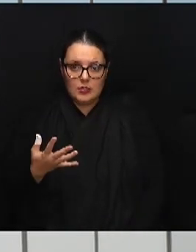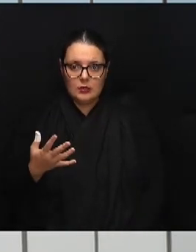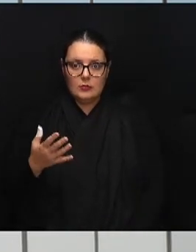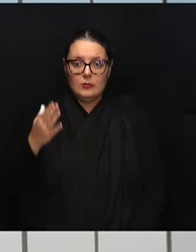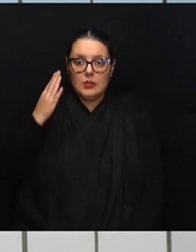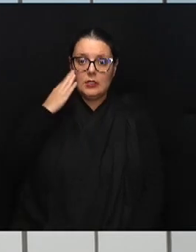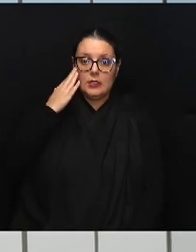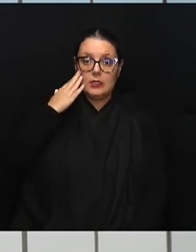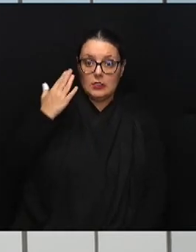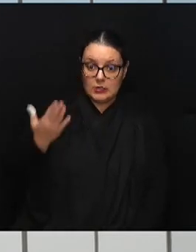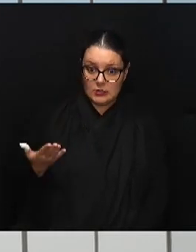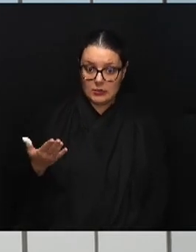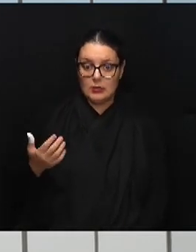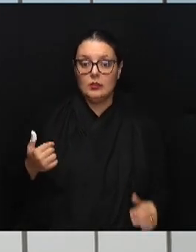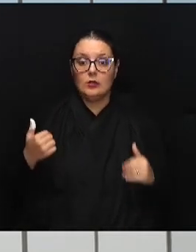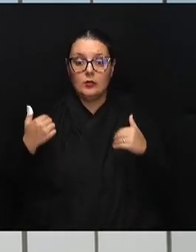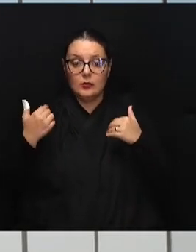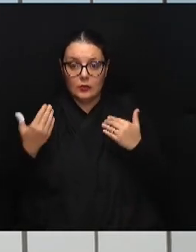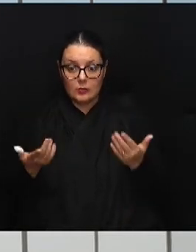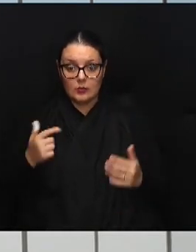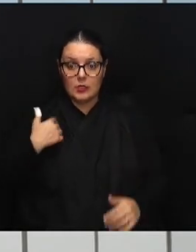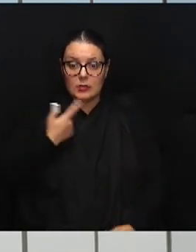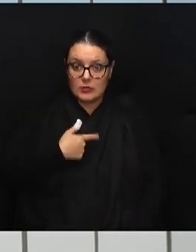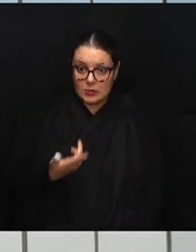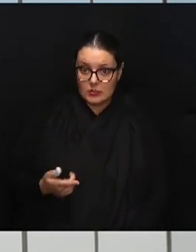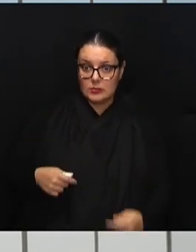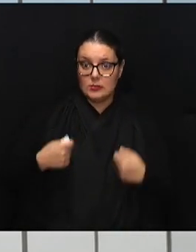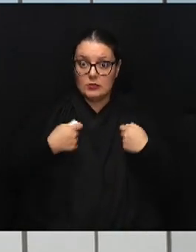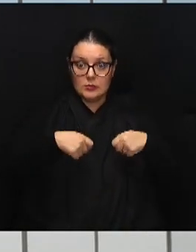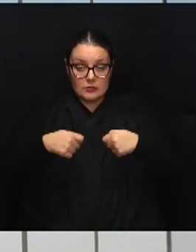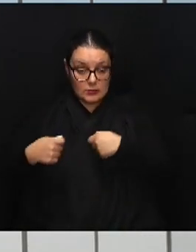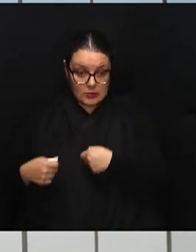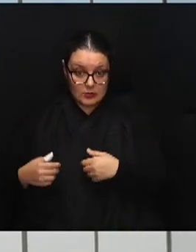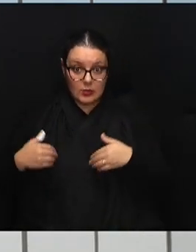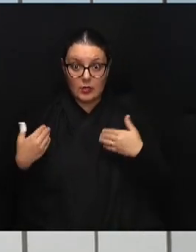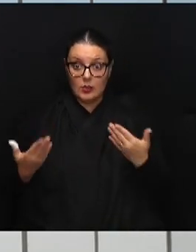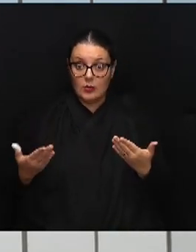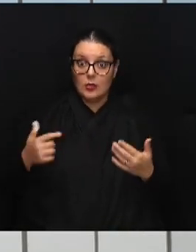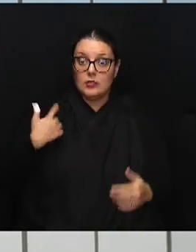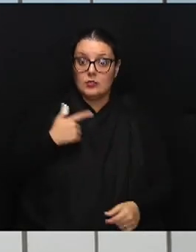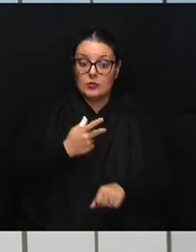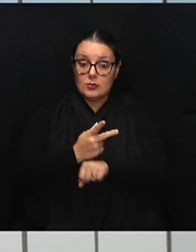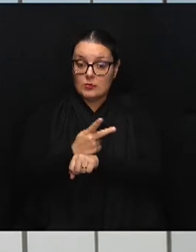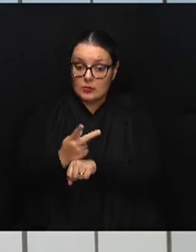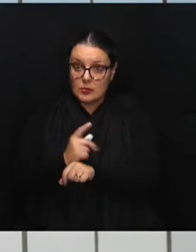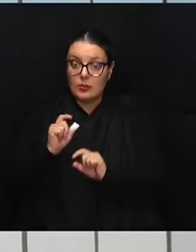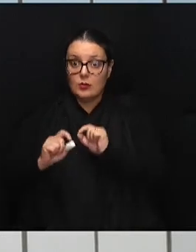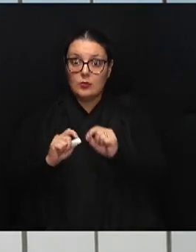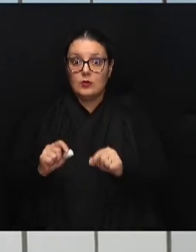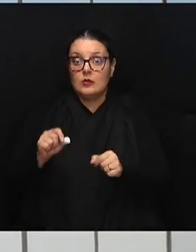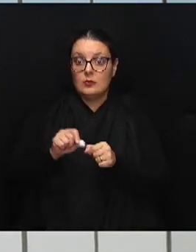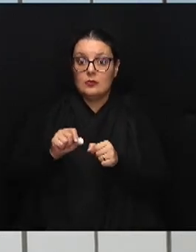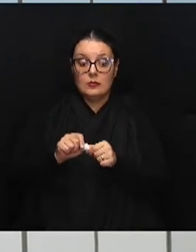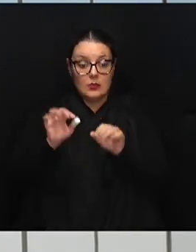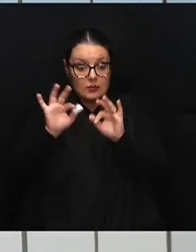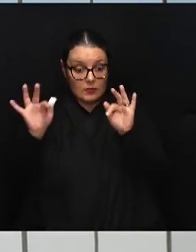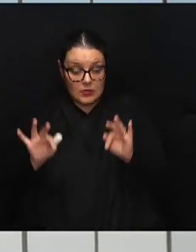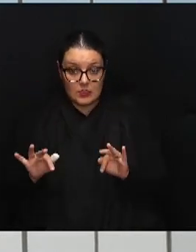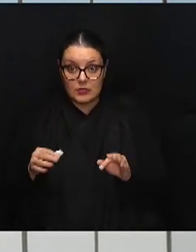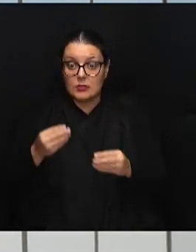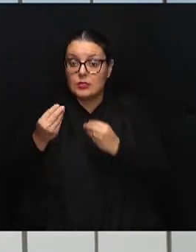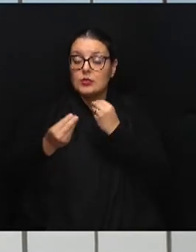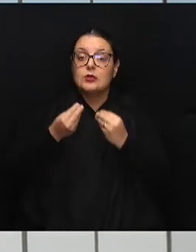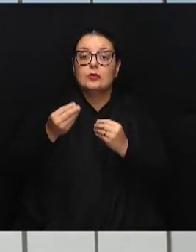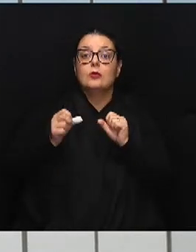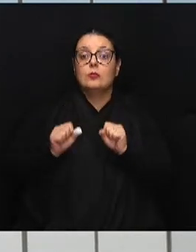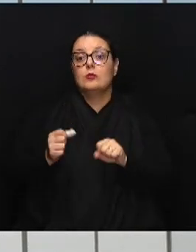entender quais são as nossas necessidades, quais são as nossas buscas, o que me faz feliz e como eu